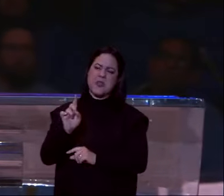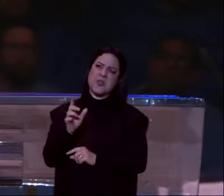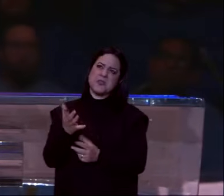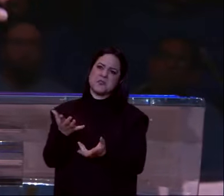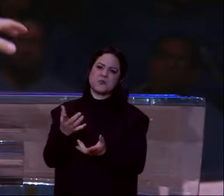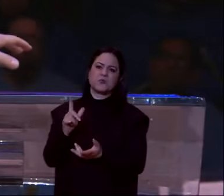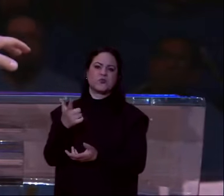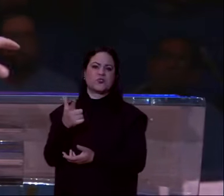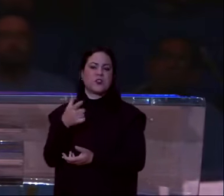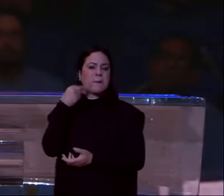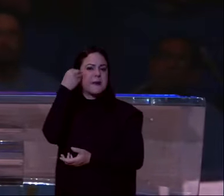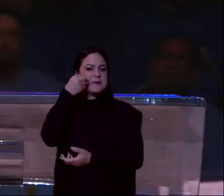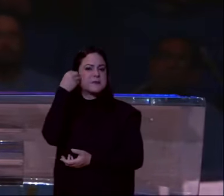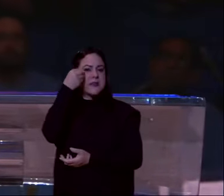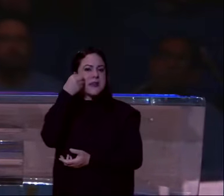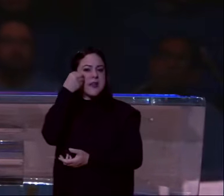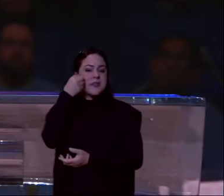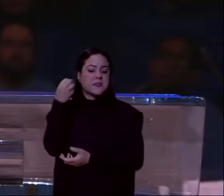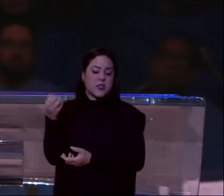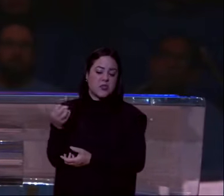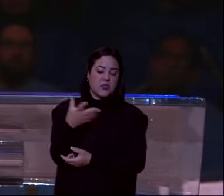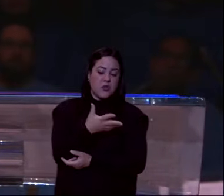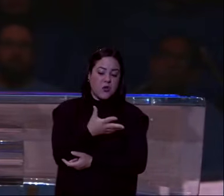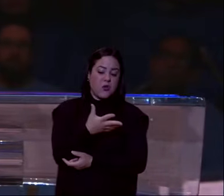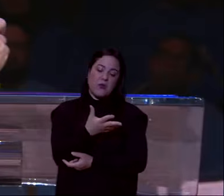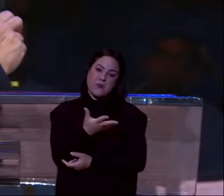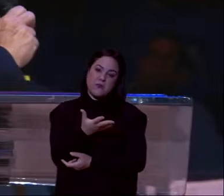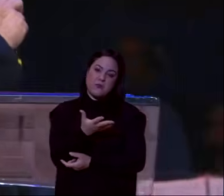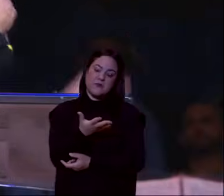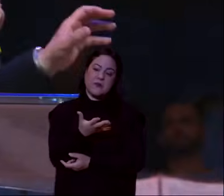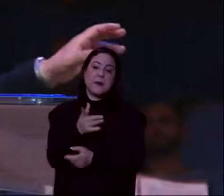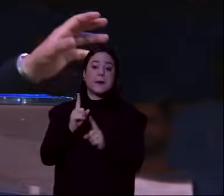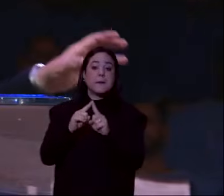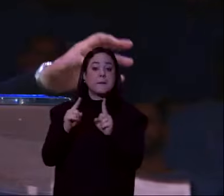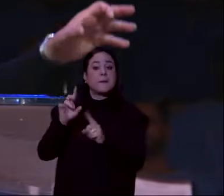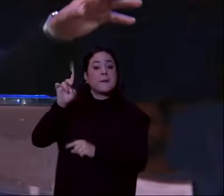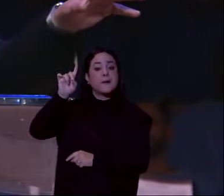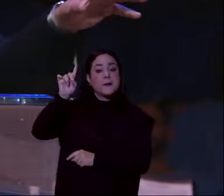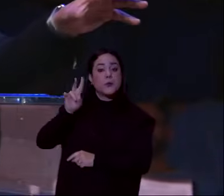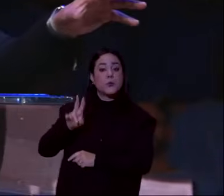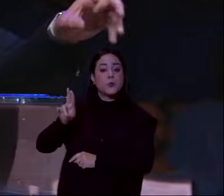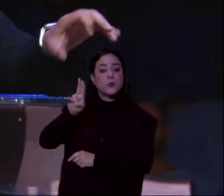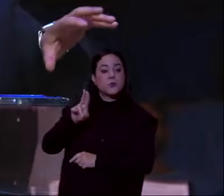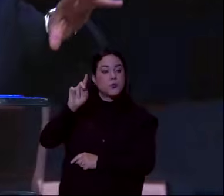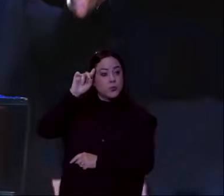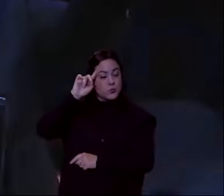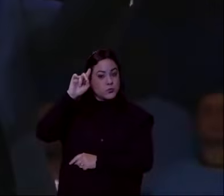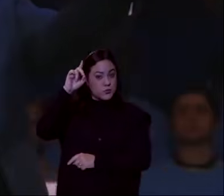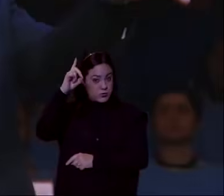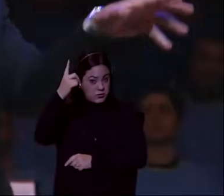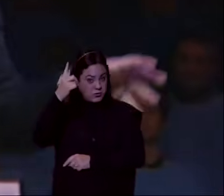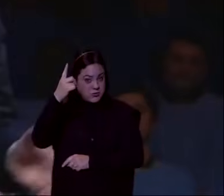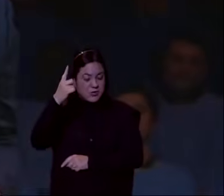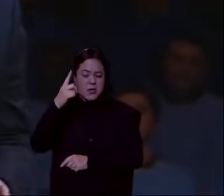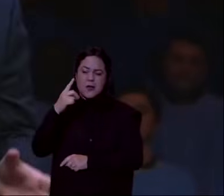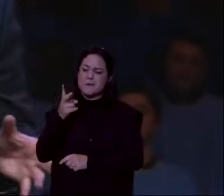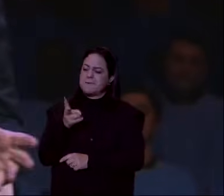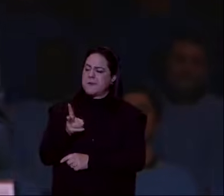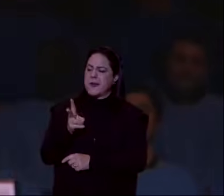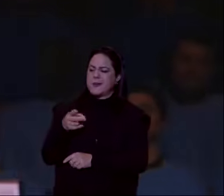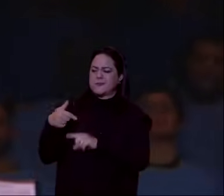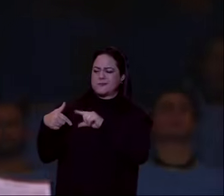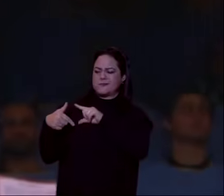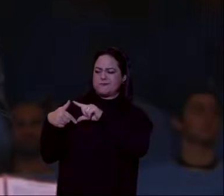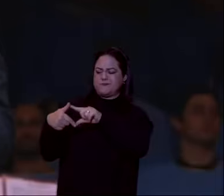sabe, para vivenciar uma nova experiência, mas Deus usou aquele dia, mesmo no meio da liturgia que eles